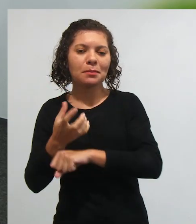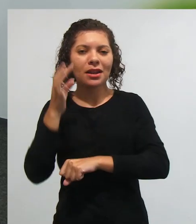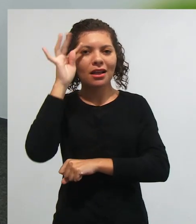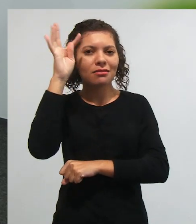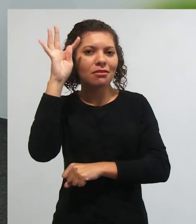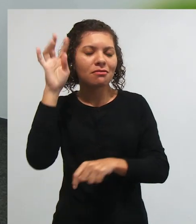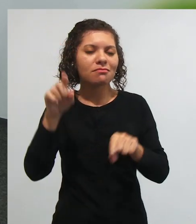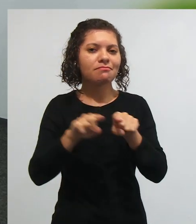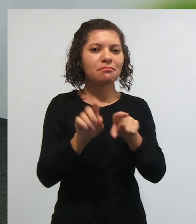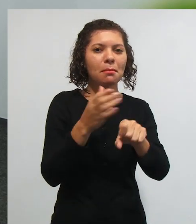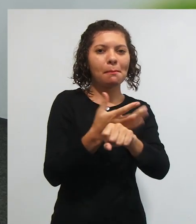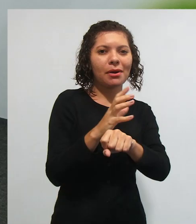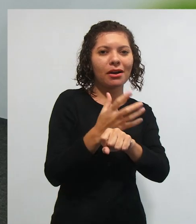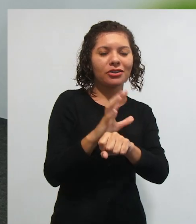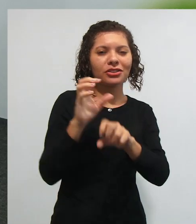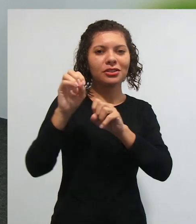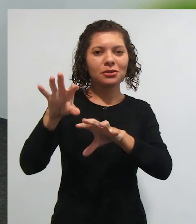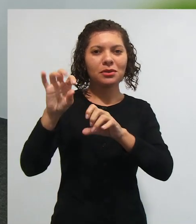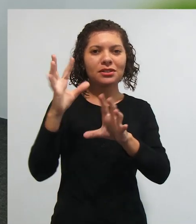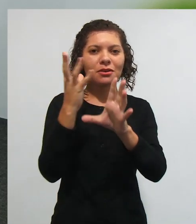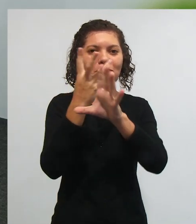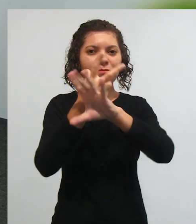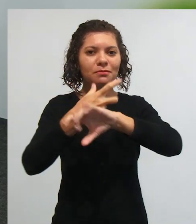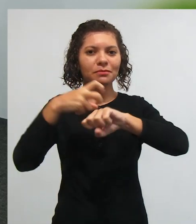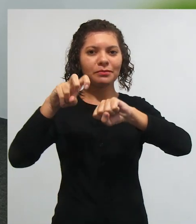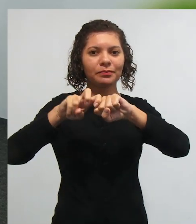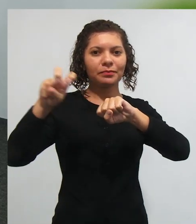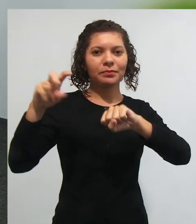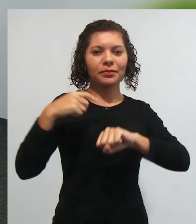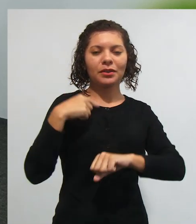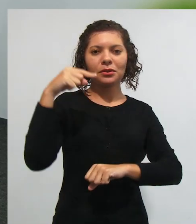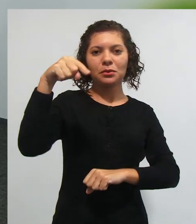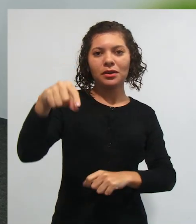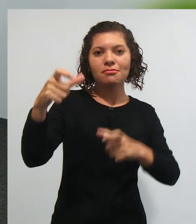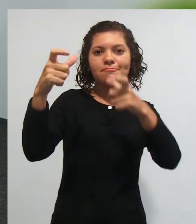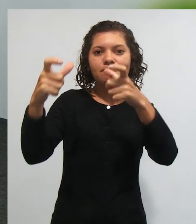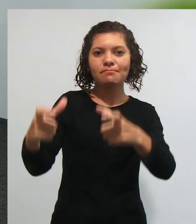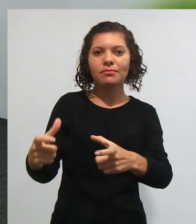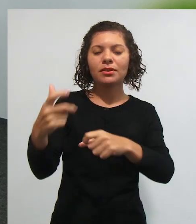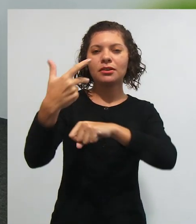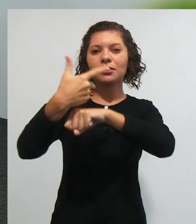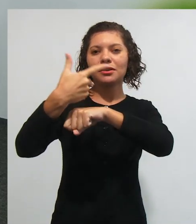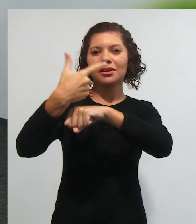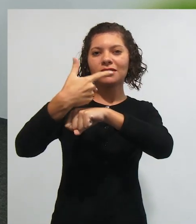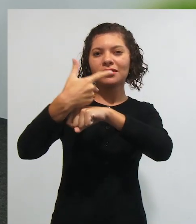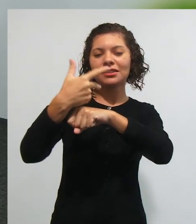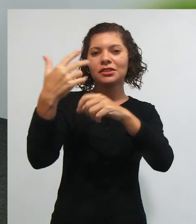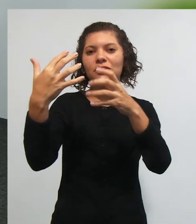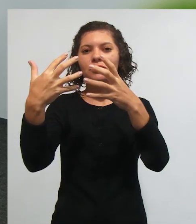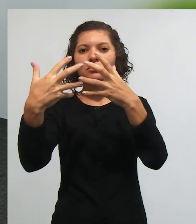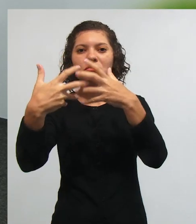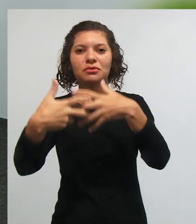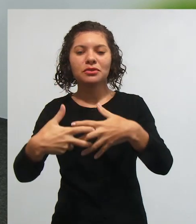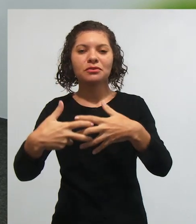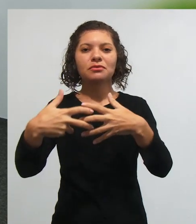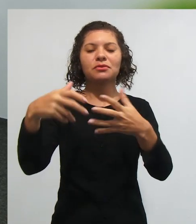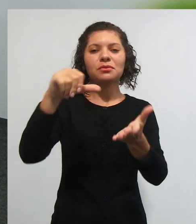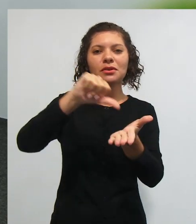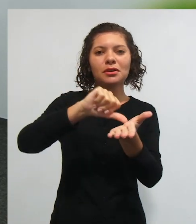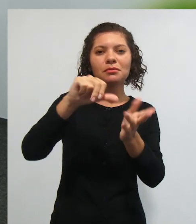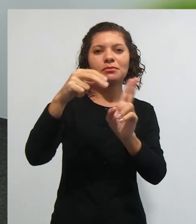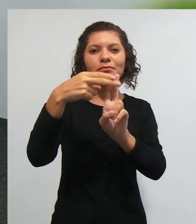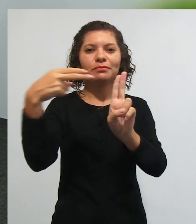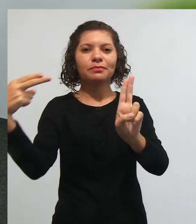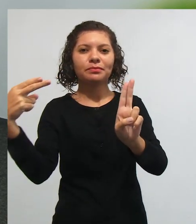intercultural Estou no estúdio de gravação do ifro campus Zona Norte ao fundo temos uma parede branca com pontos